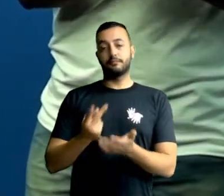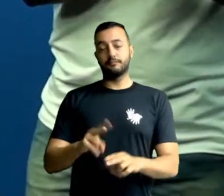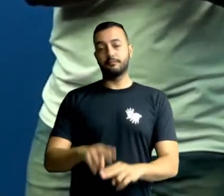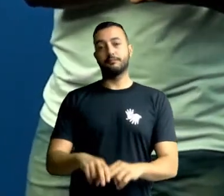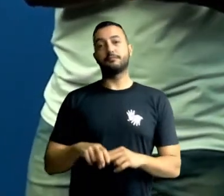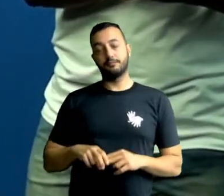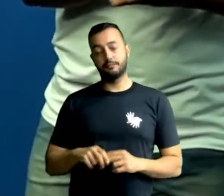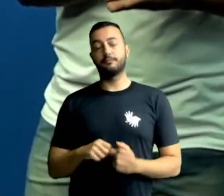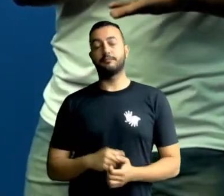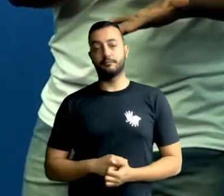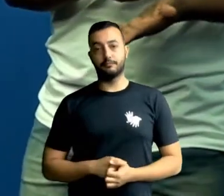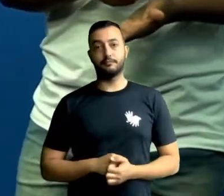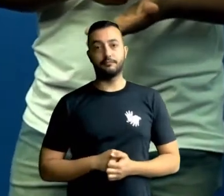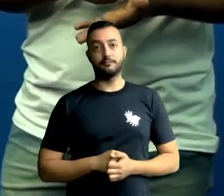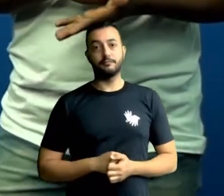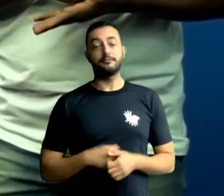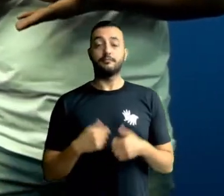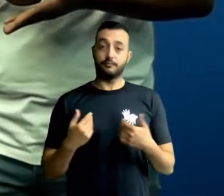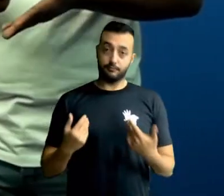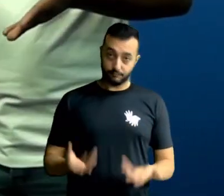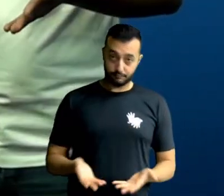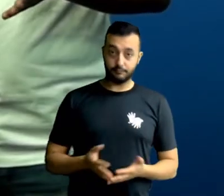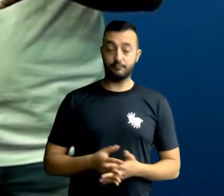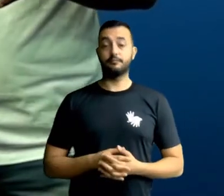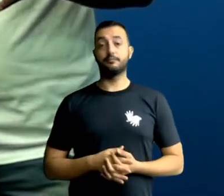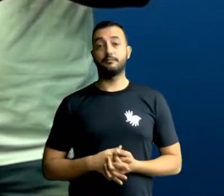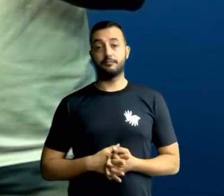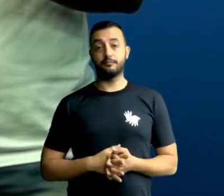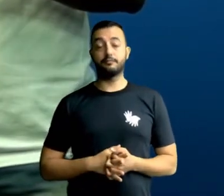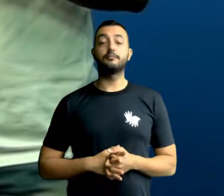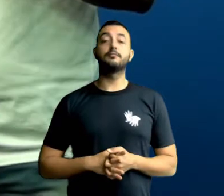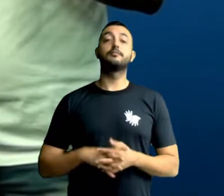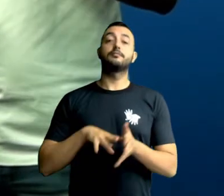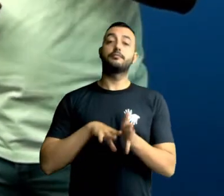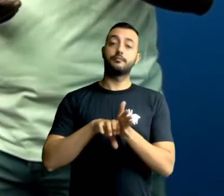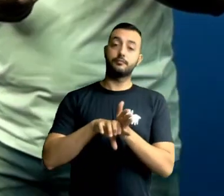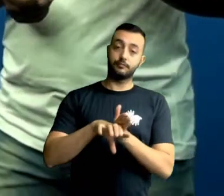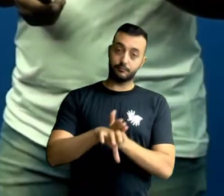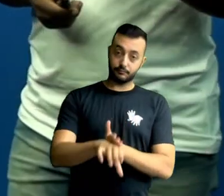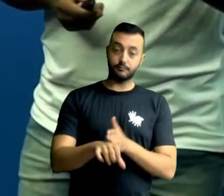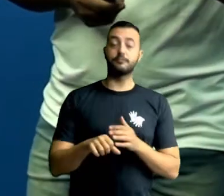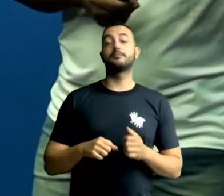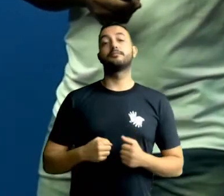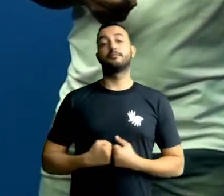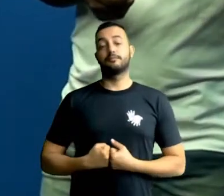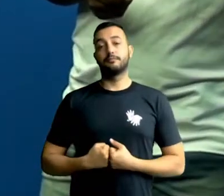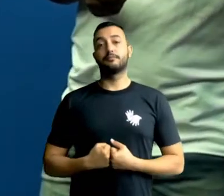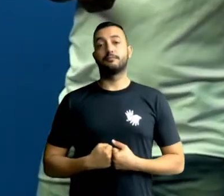que acontecem por causa delas. Bem, essas bactérias, pessoal,